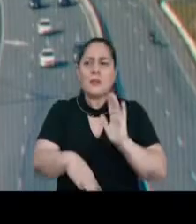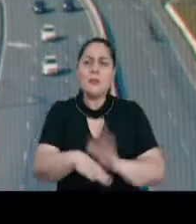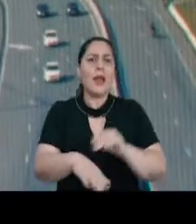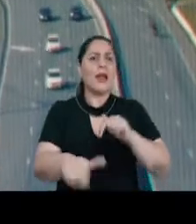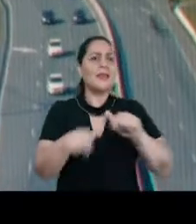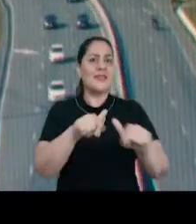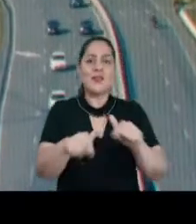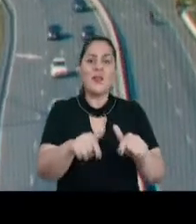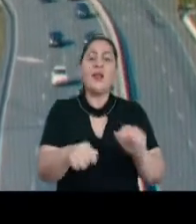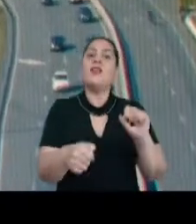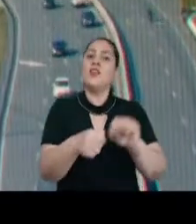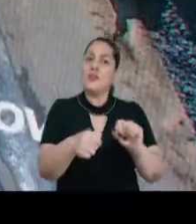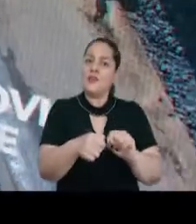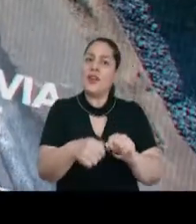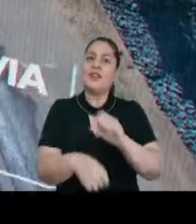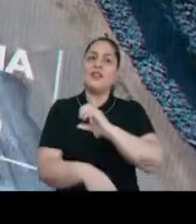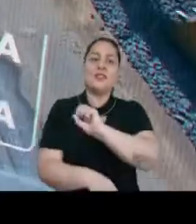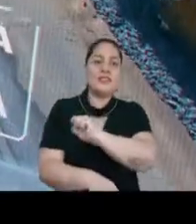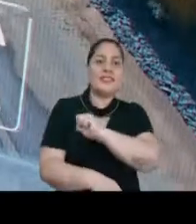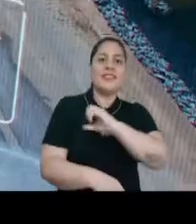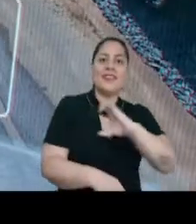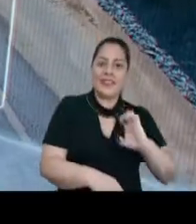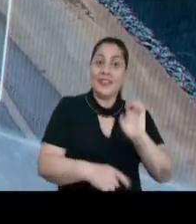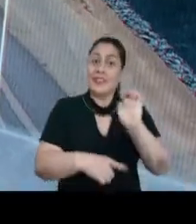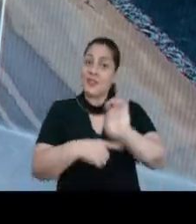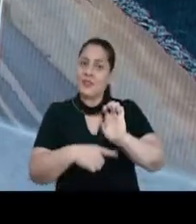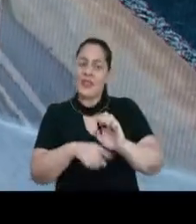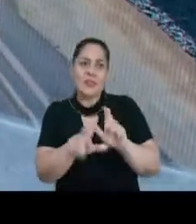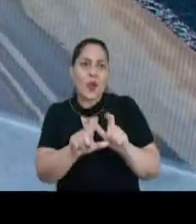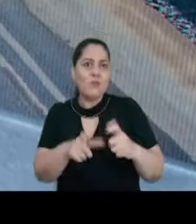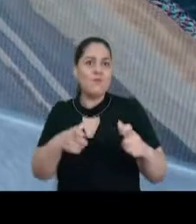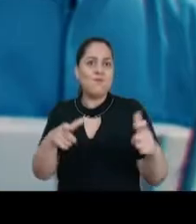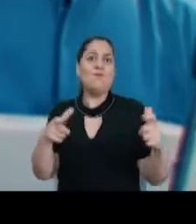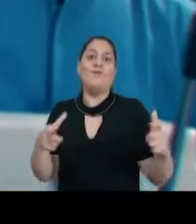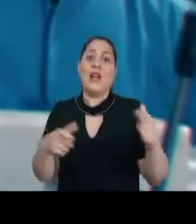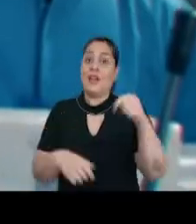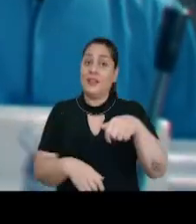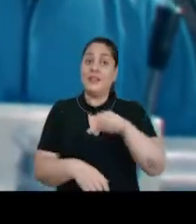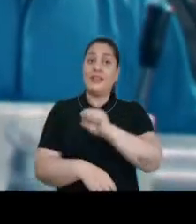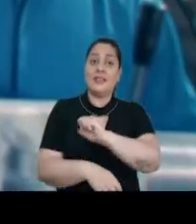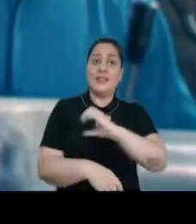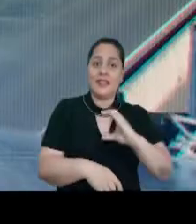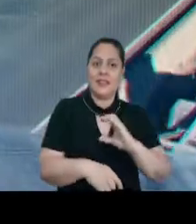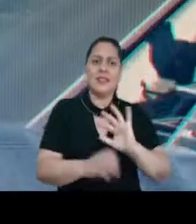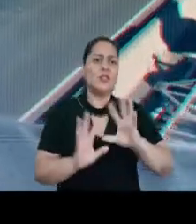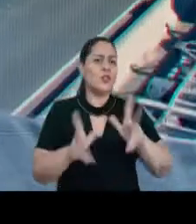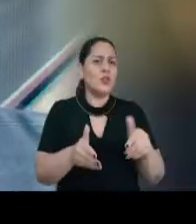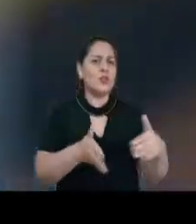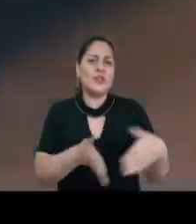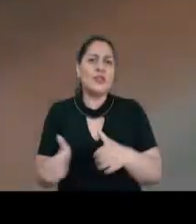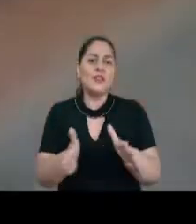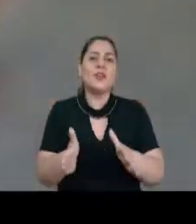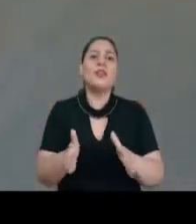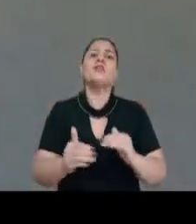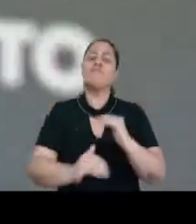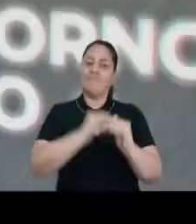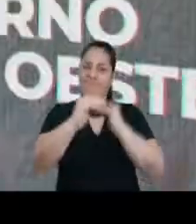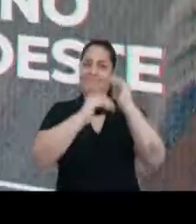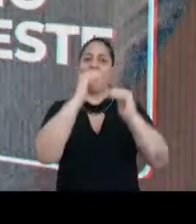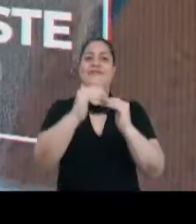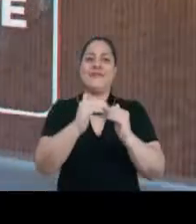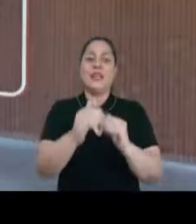empresas, gera mais empregos e faz nosso estado continuar crescendo. Em Santa Catarina, todos os caminhos levam